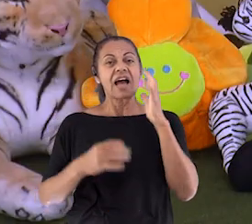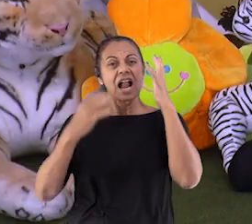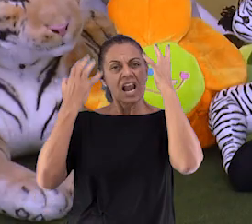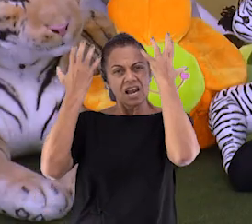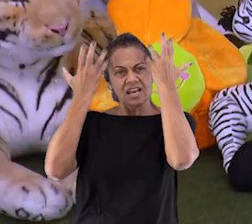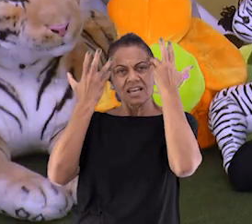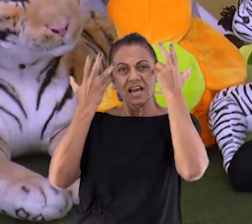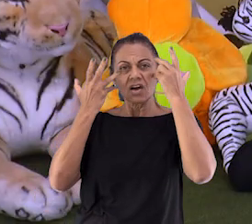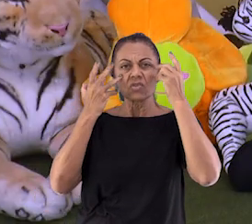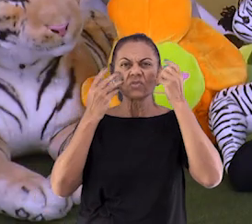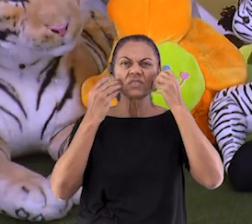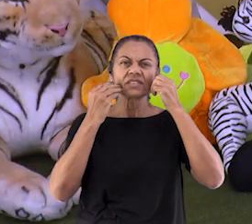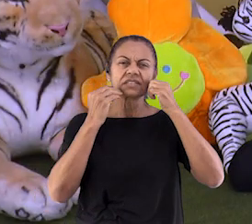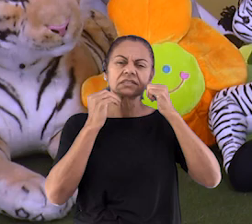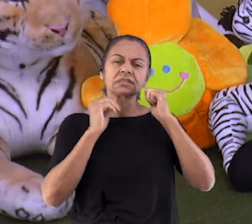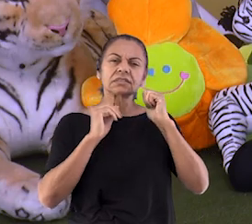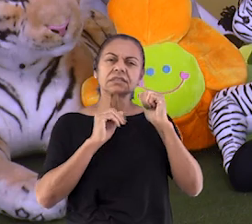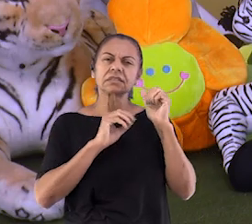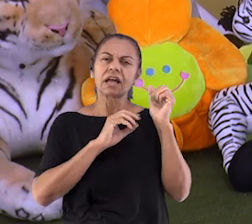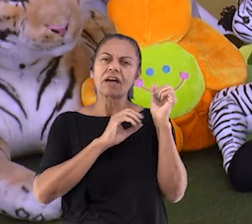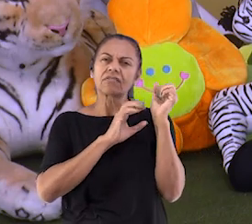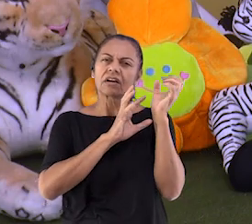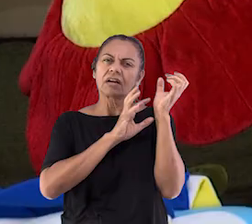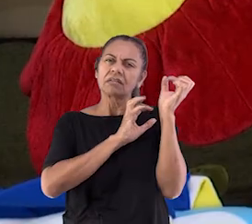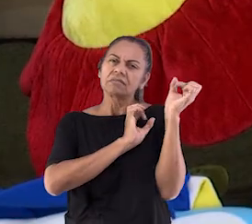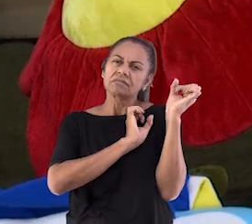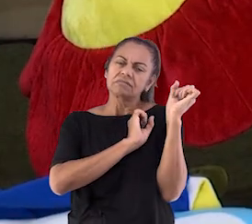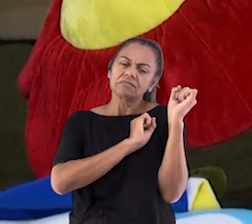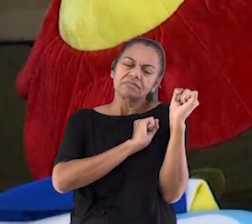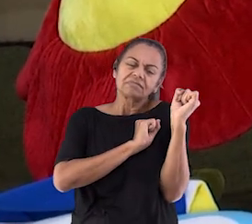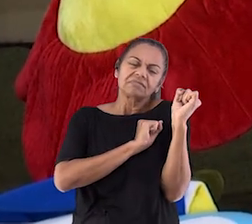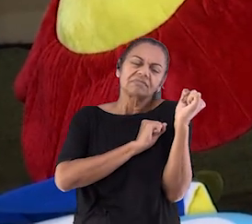leãozinho, que estava ali deitado,